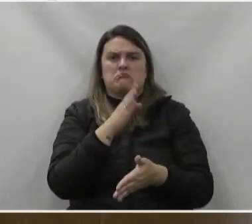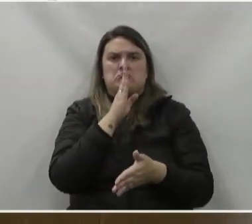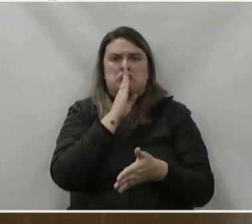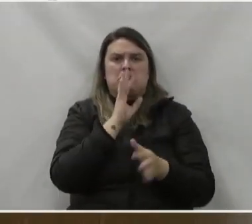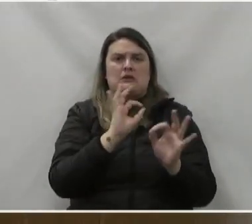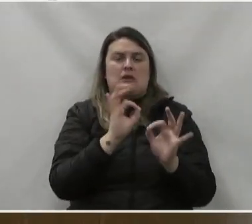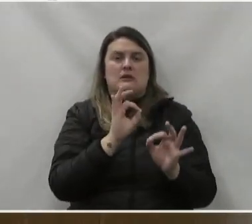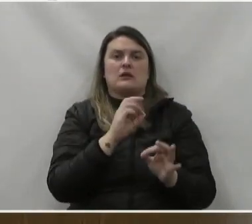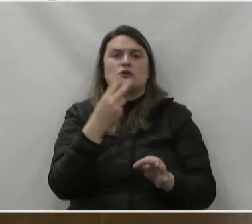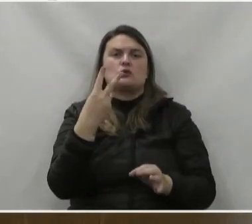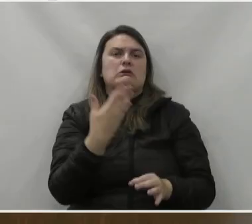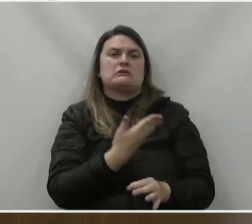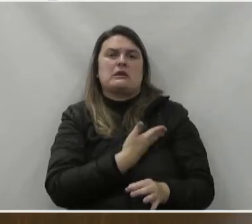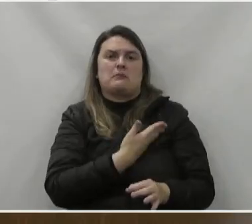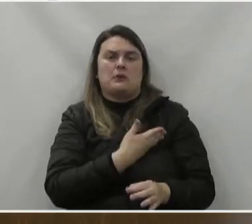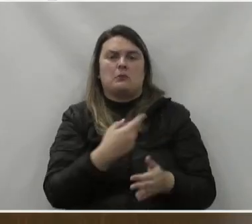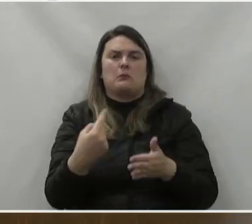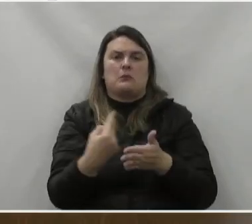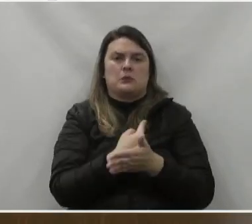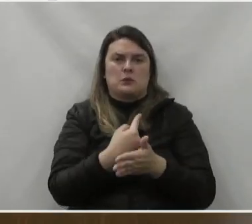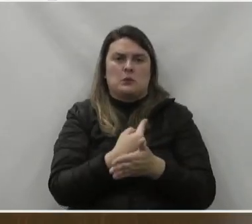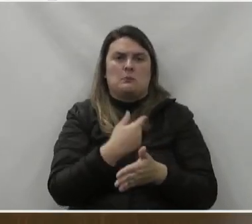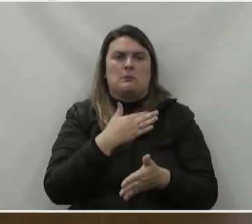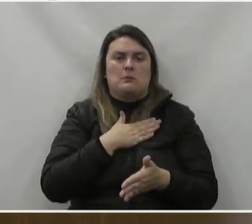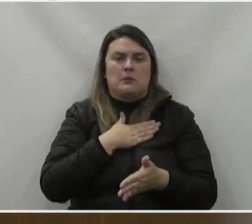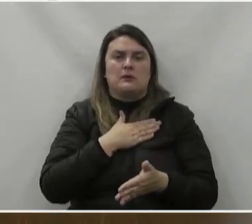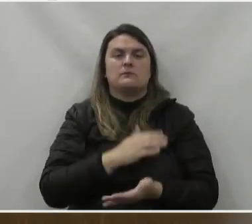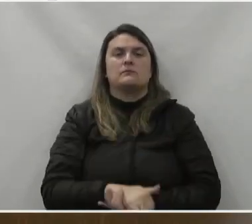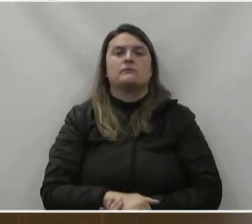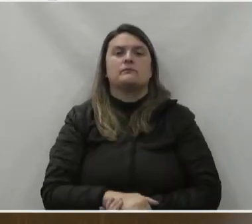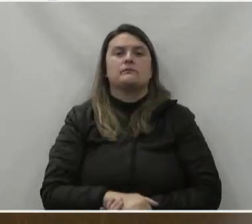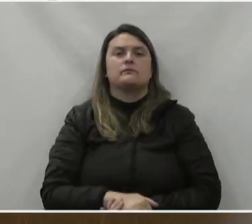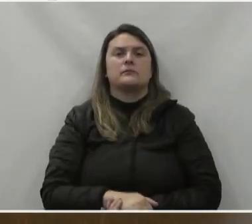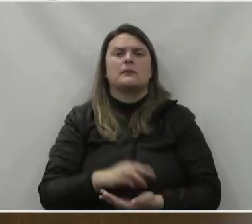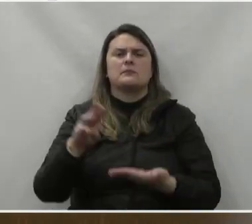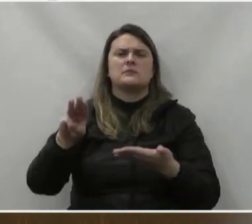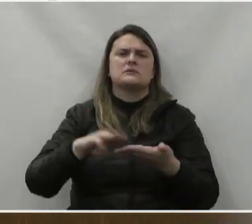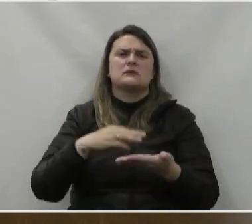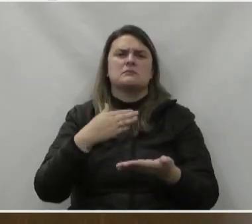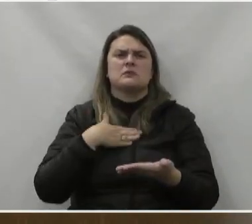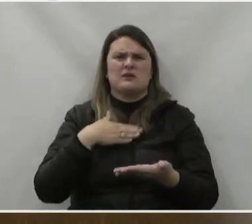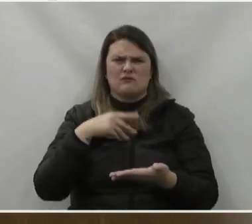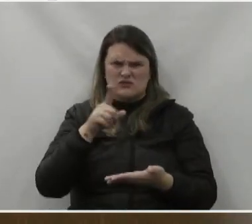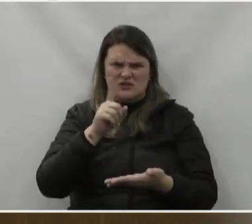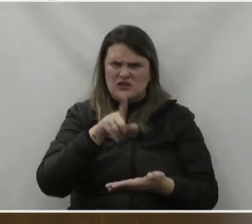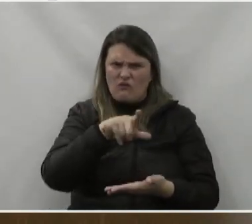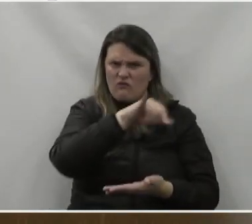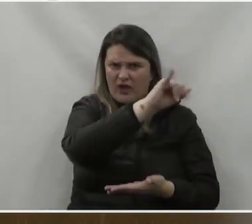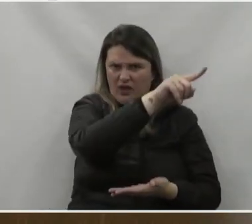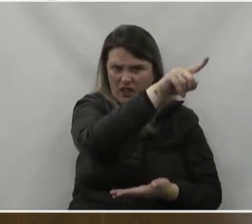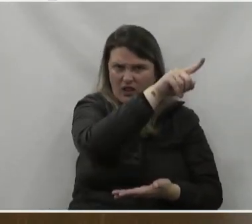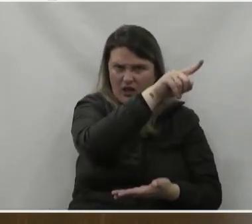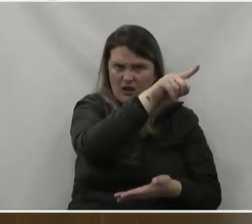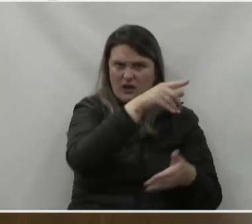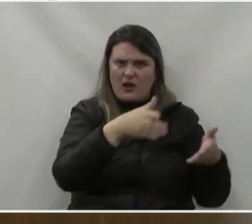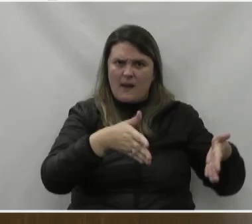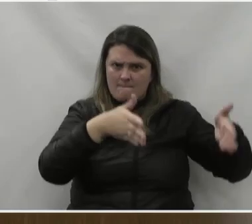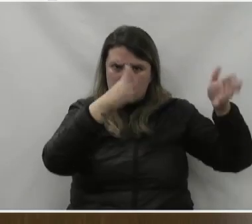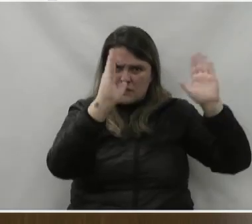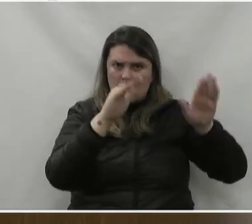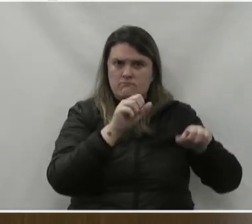2 amigos, né, petista, que eu respeito, mandaram mensagem para mim: Anderson, você não vai lá naquele evento, né? Você não vai